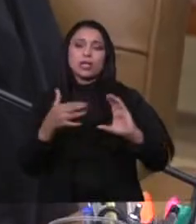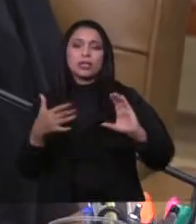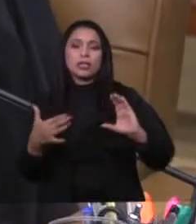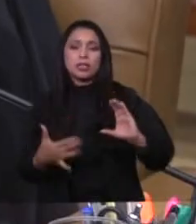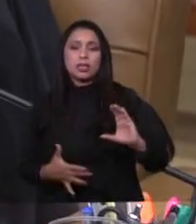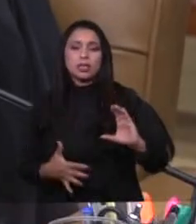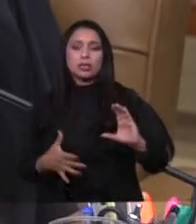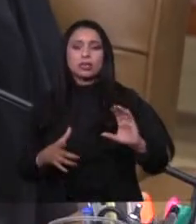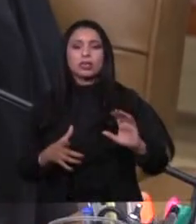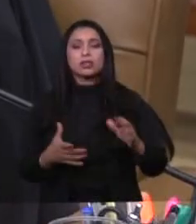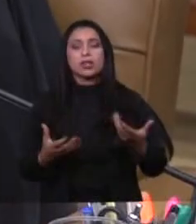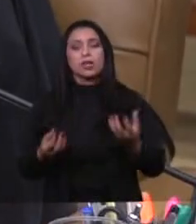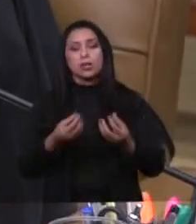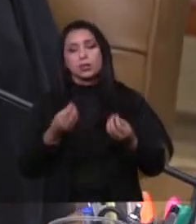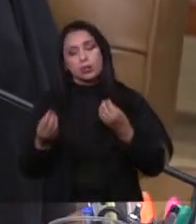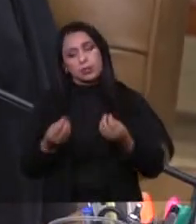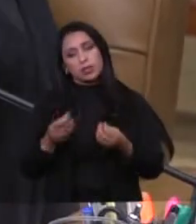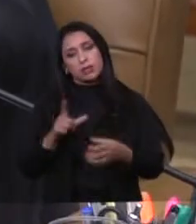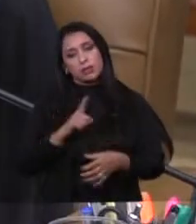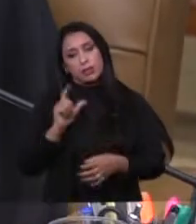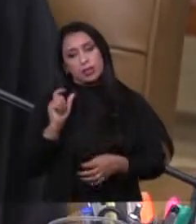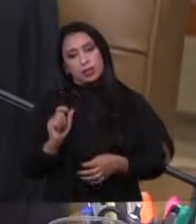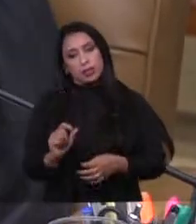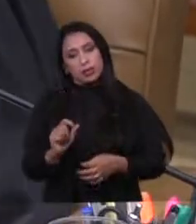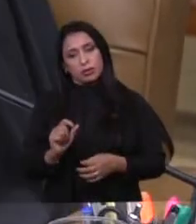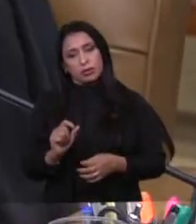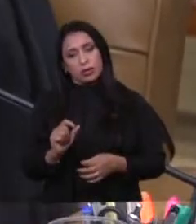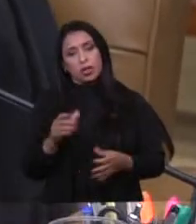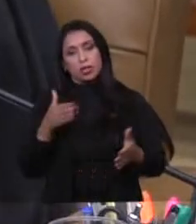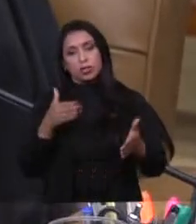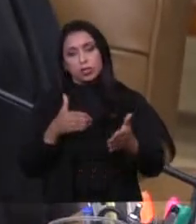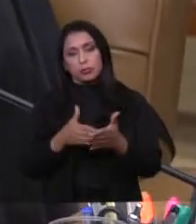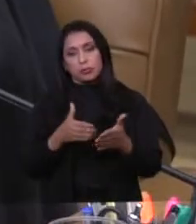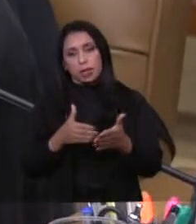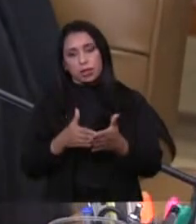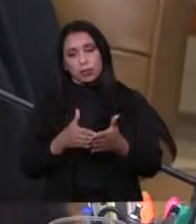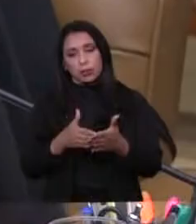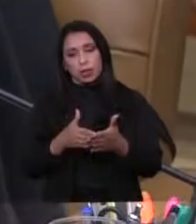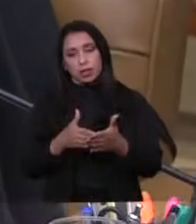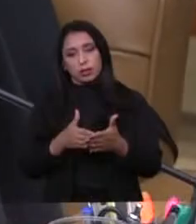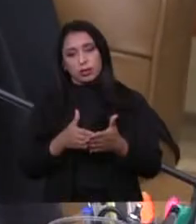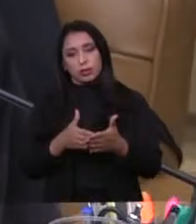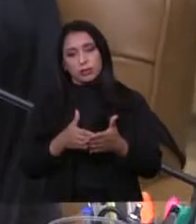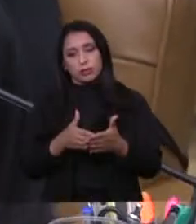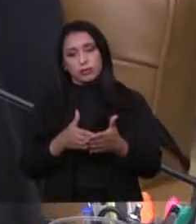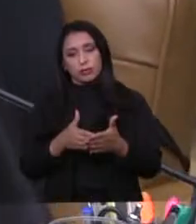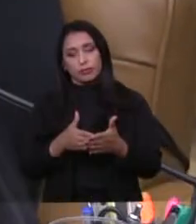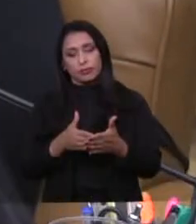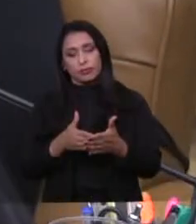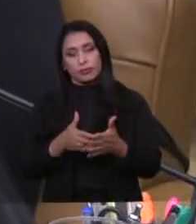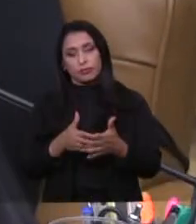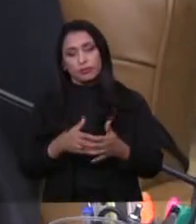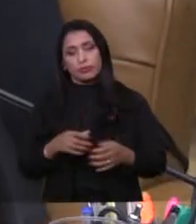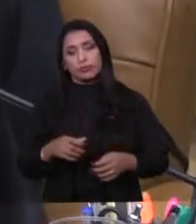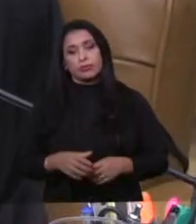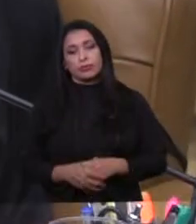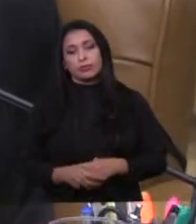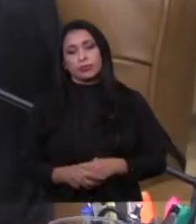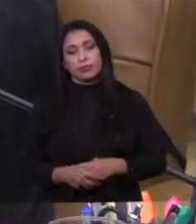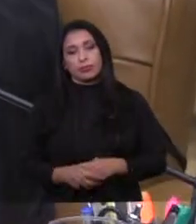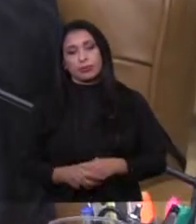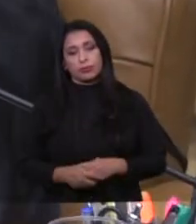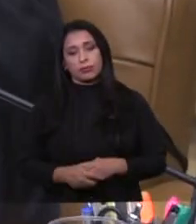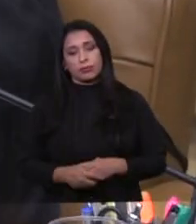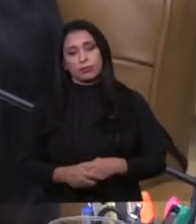características da conduta, da tentativa de impedimento e restrição do exercício legítimo